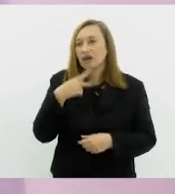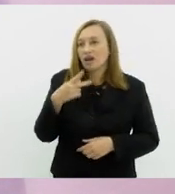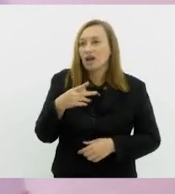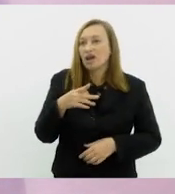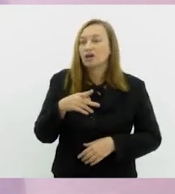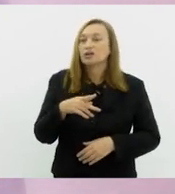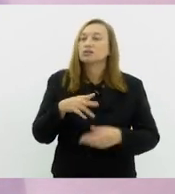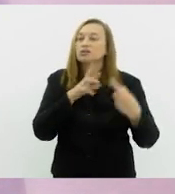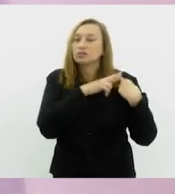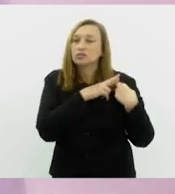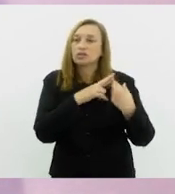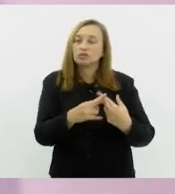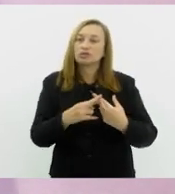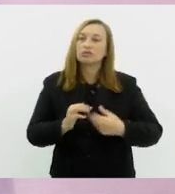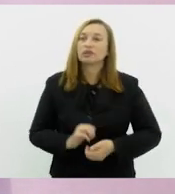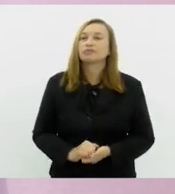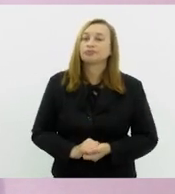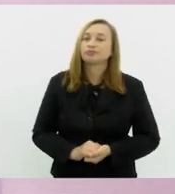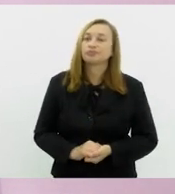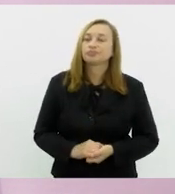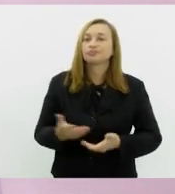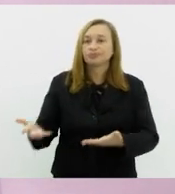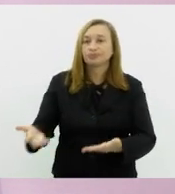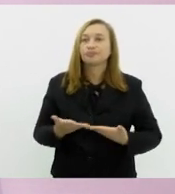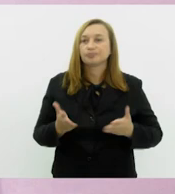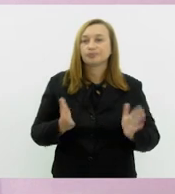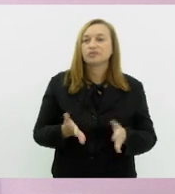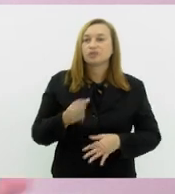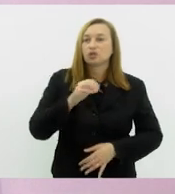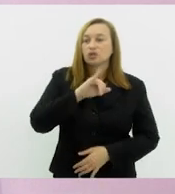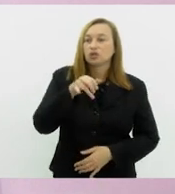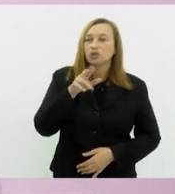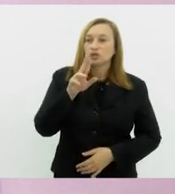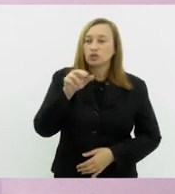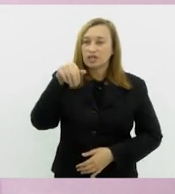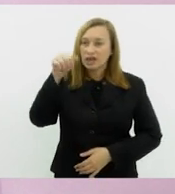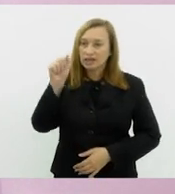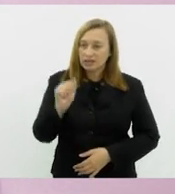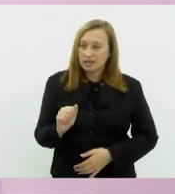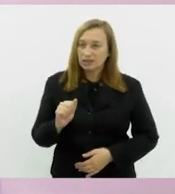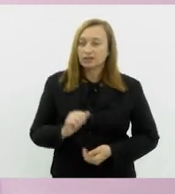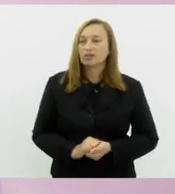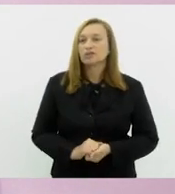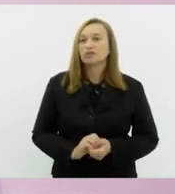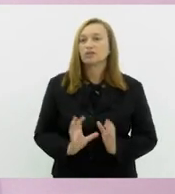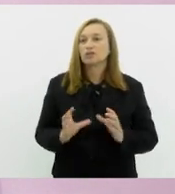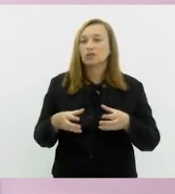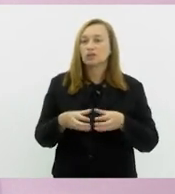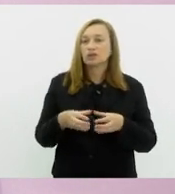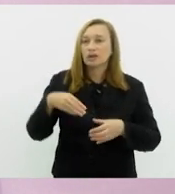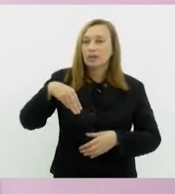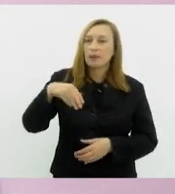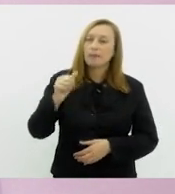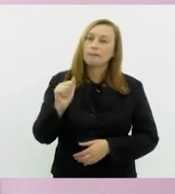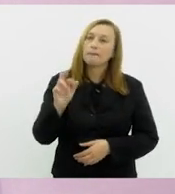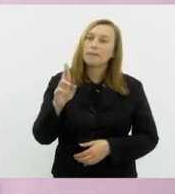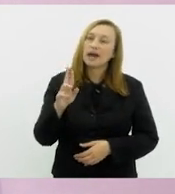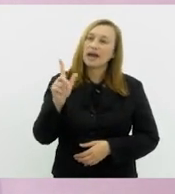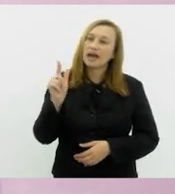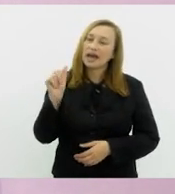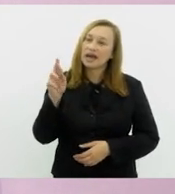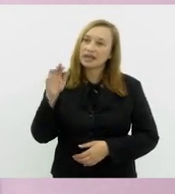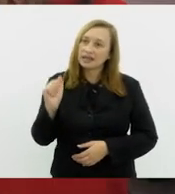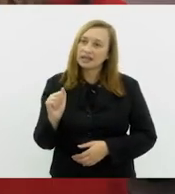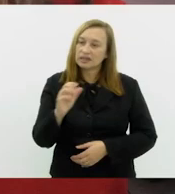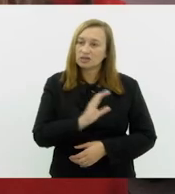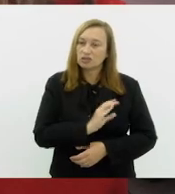muito responsável. Convido agora a senhora Juliana Drummond, do coletivo Margarida de São João de Meriti, para fazer uso